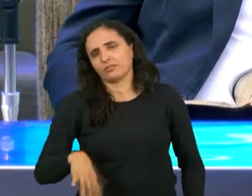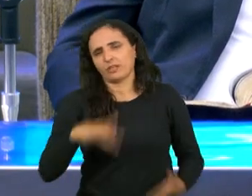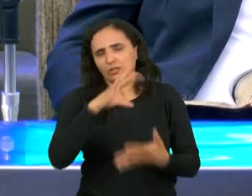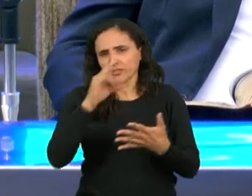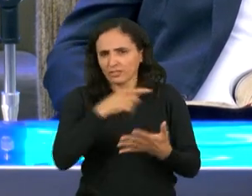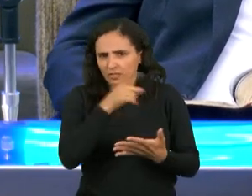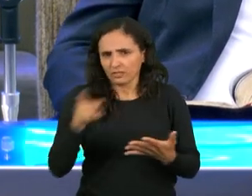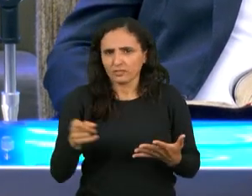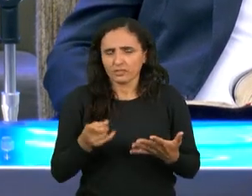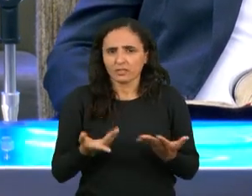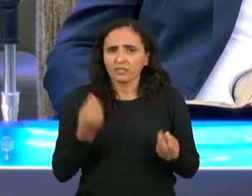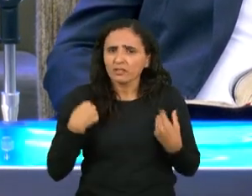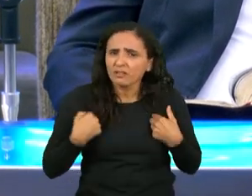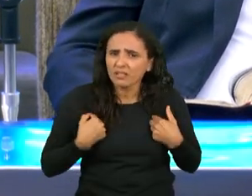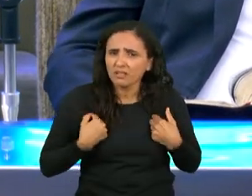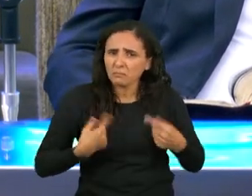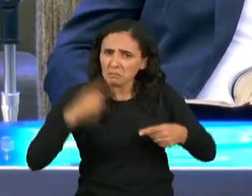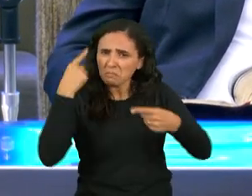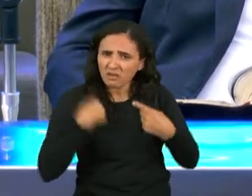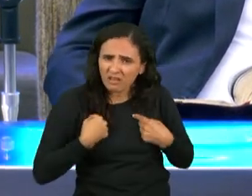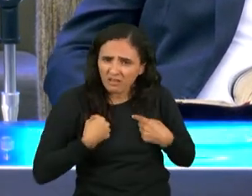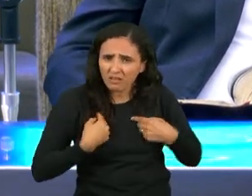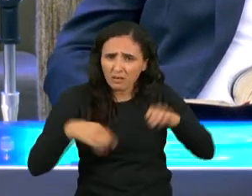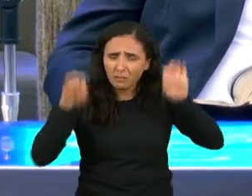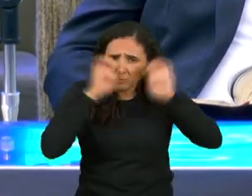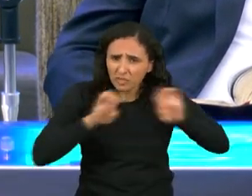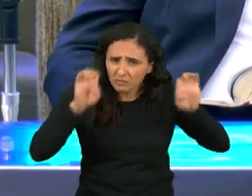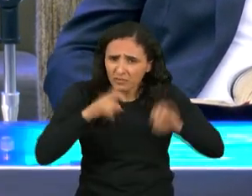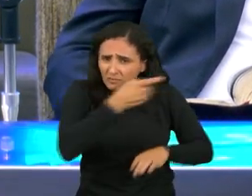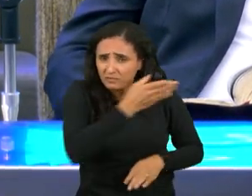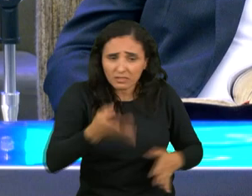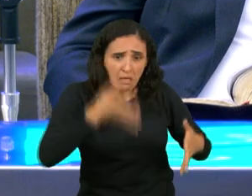que querem Proibir a gente pregar contra isso